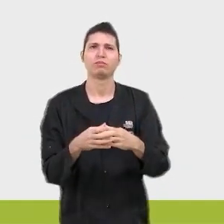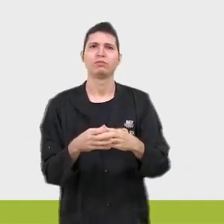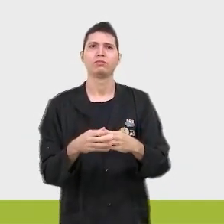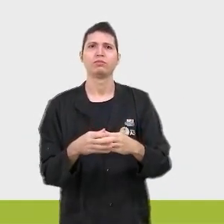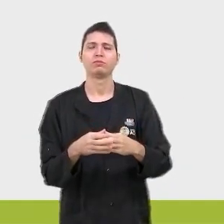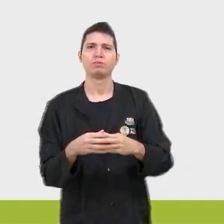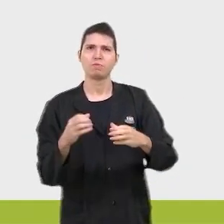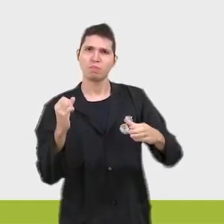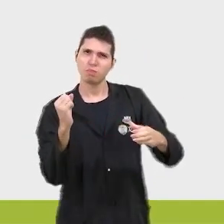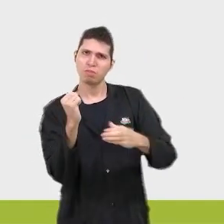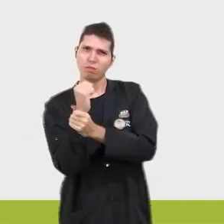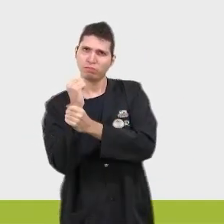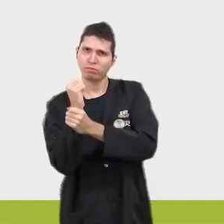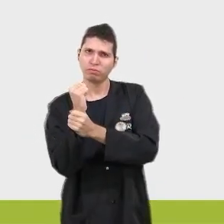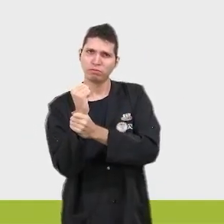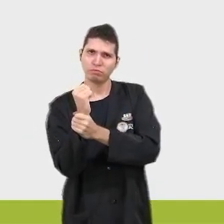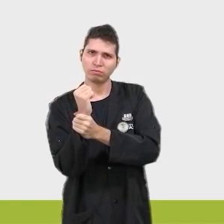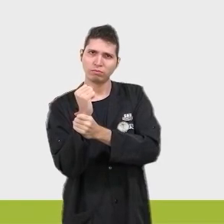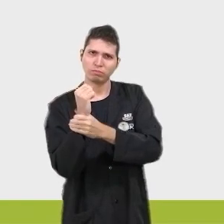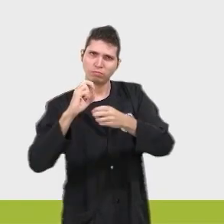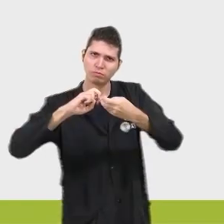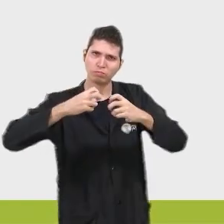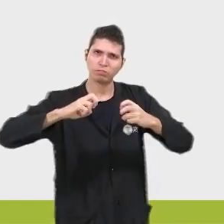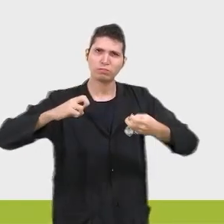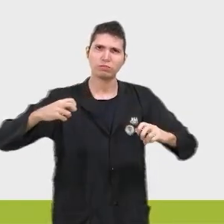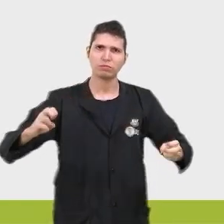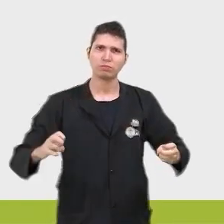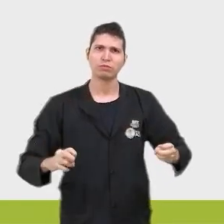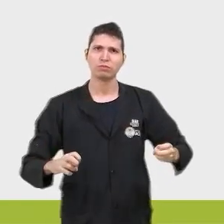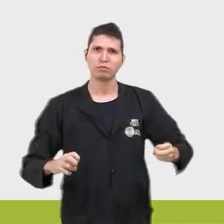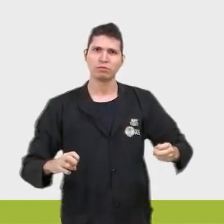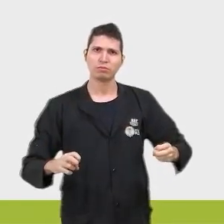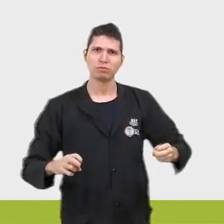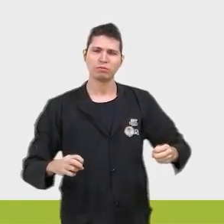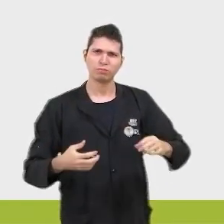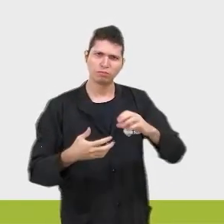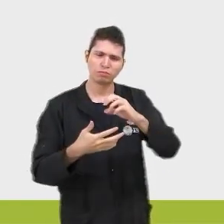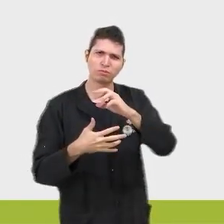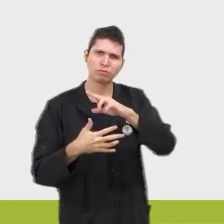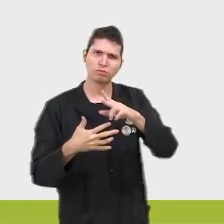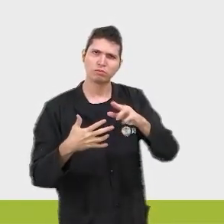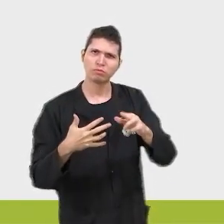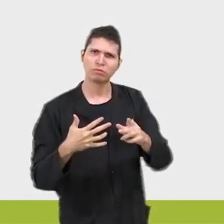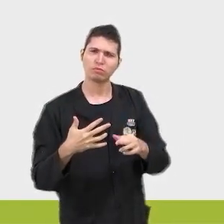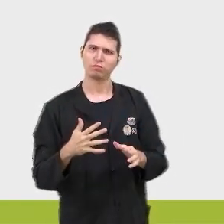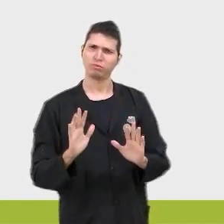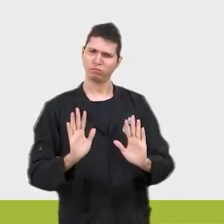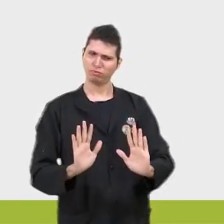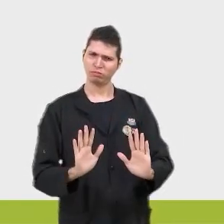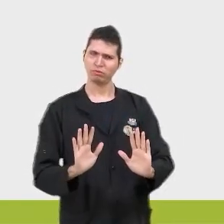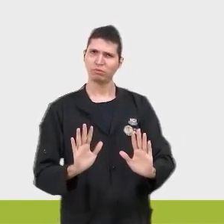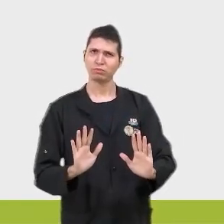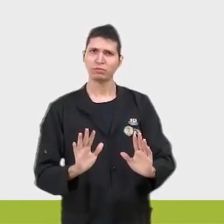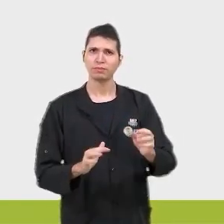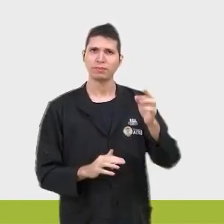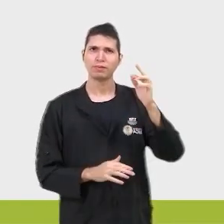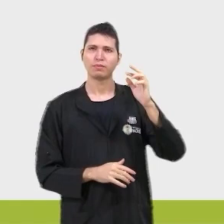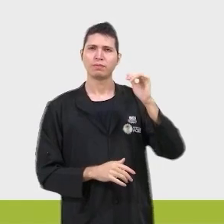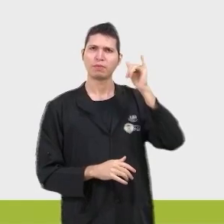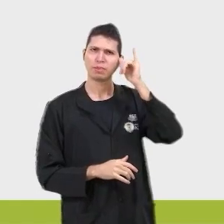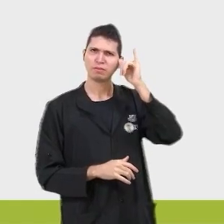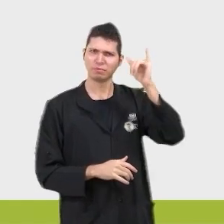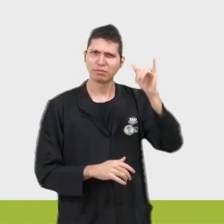uma reprodução continuada das espécies? Espera aí. Corredores ecológicos evitam a extinção?